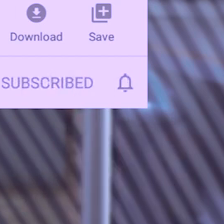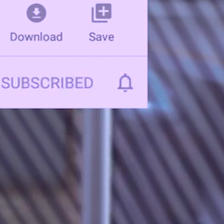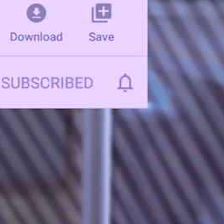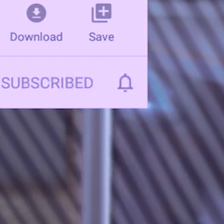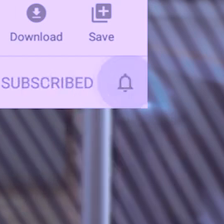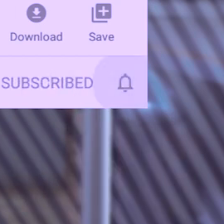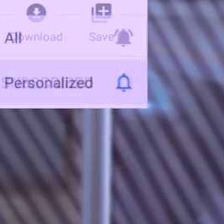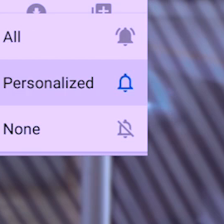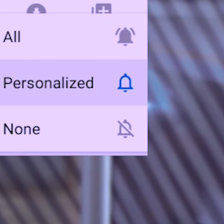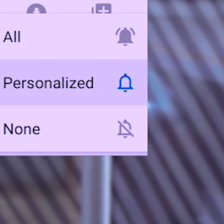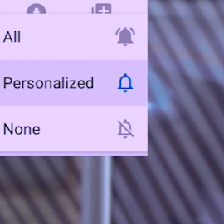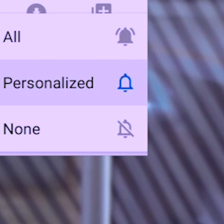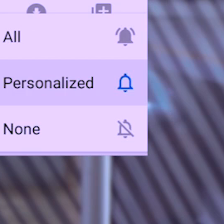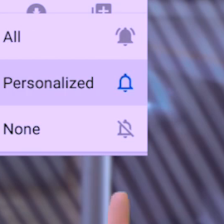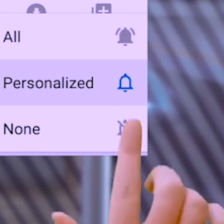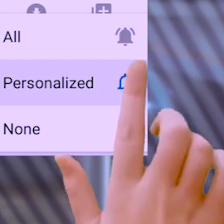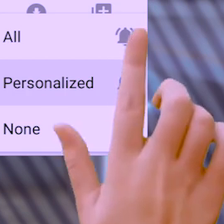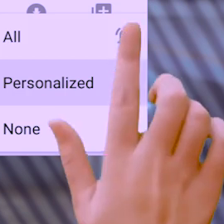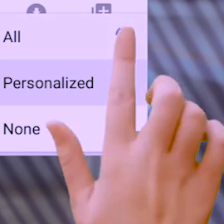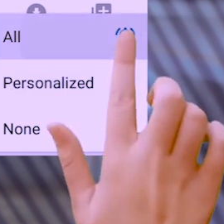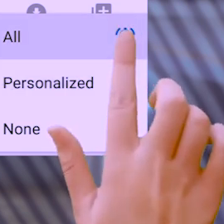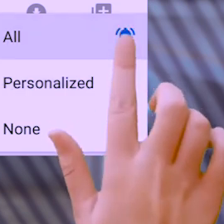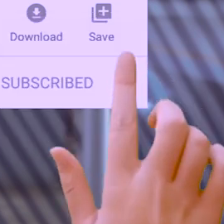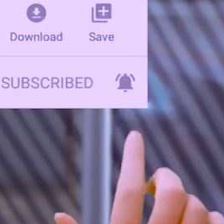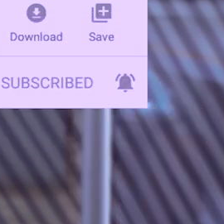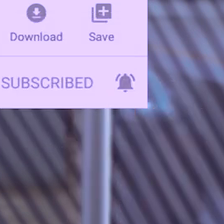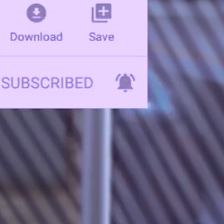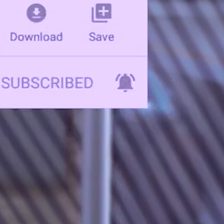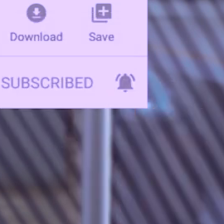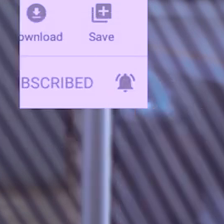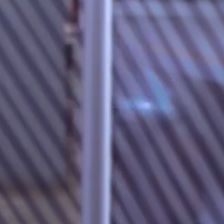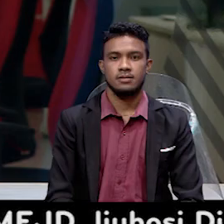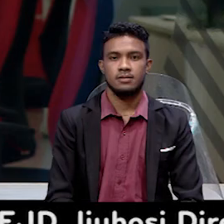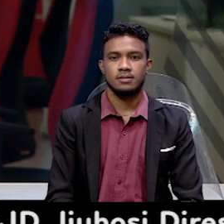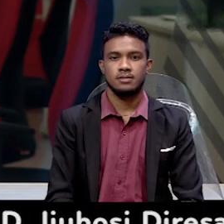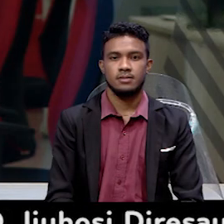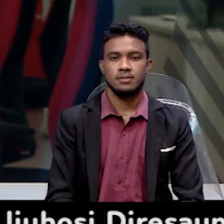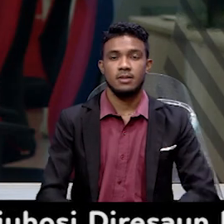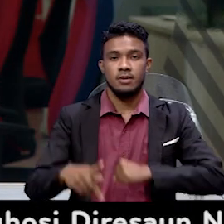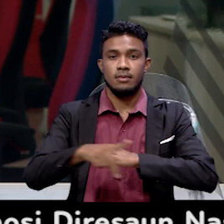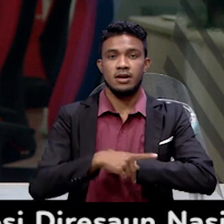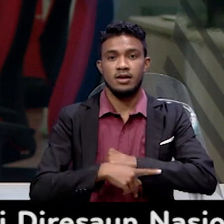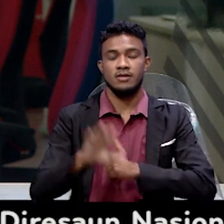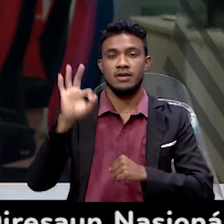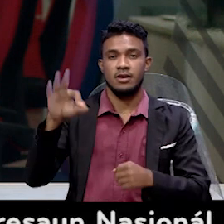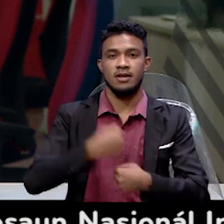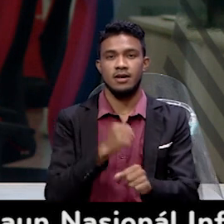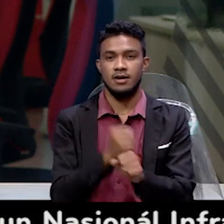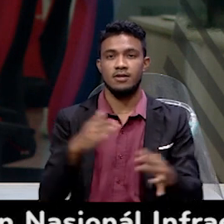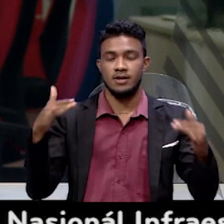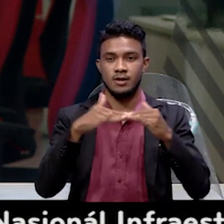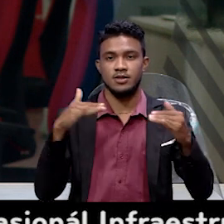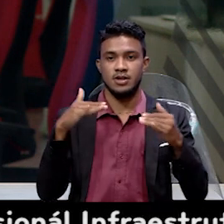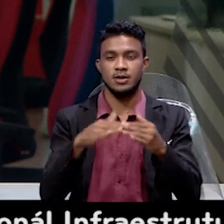no hanehan botão notificação atunune la bele la com informação fom husiami. Partido Fretiling halo consolidação